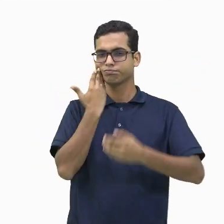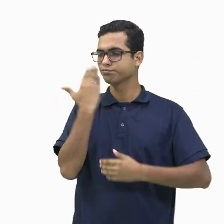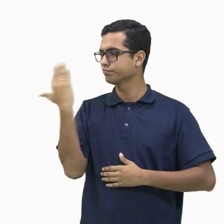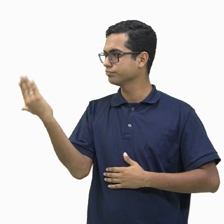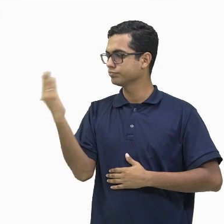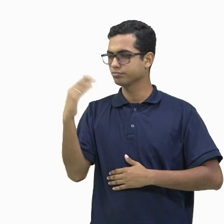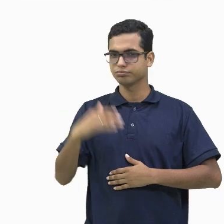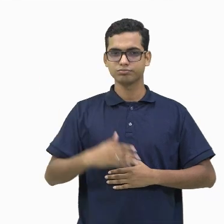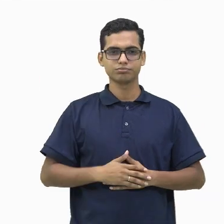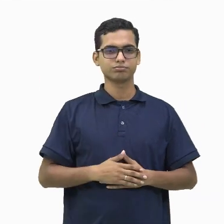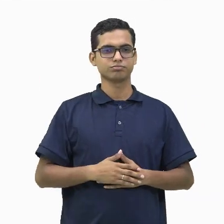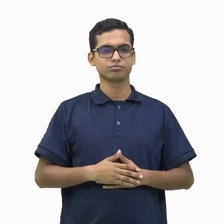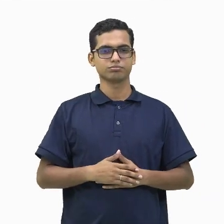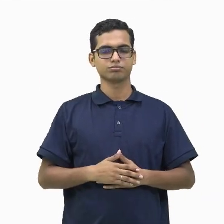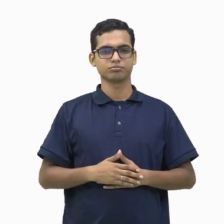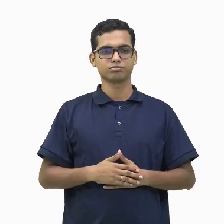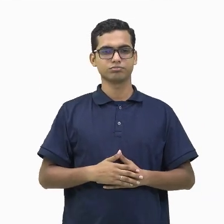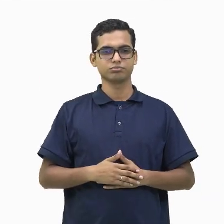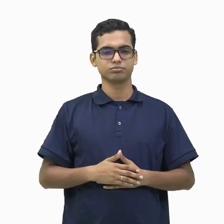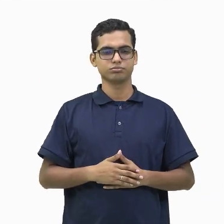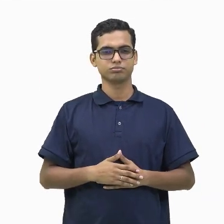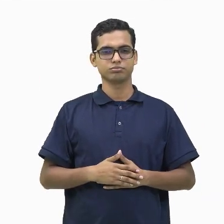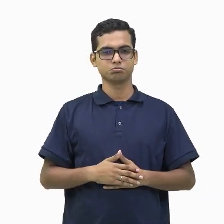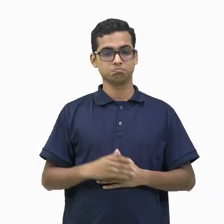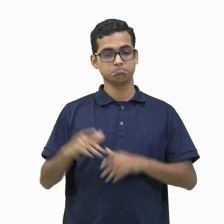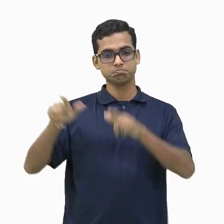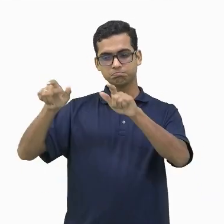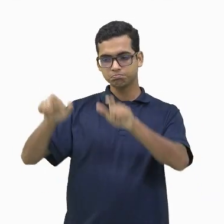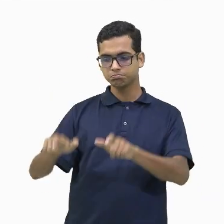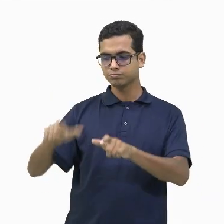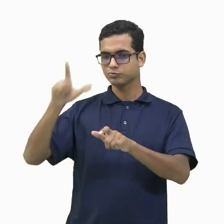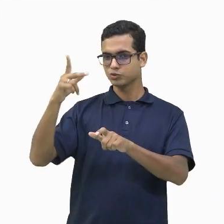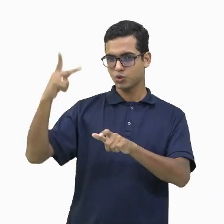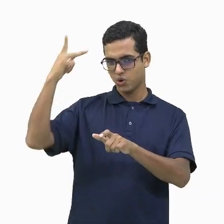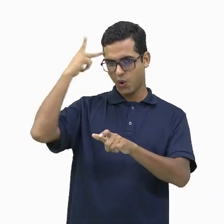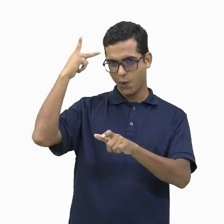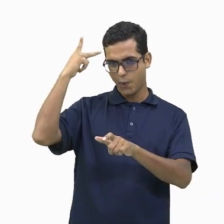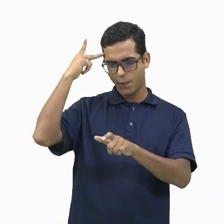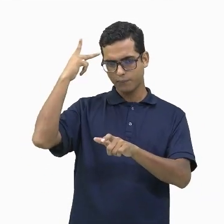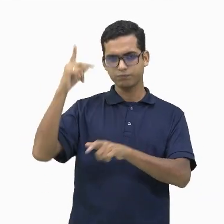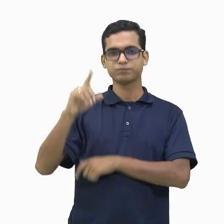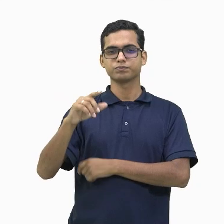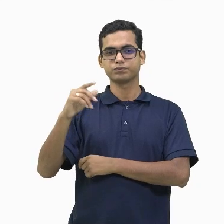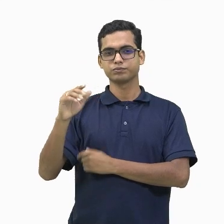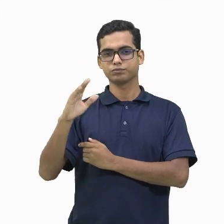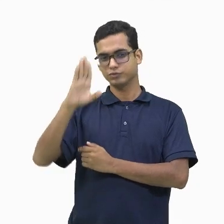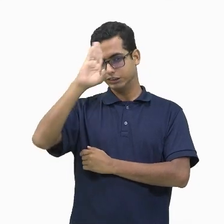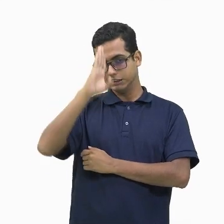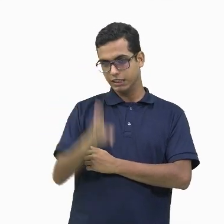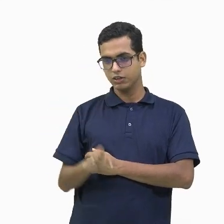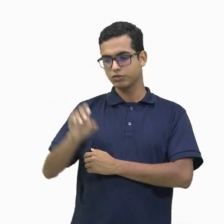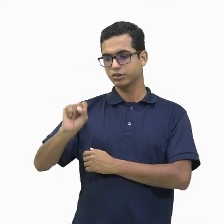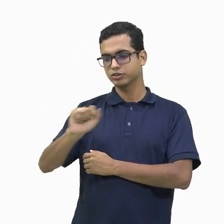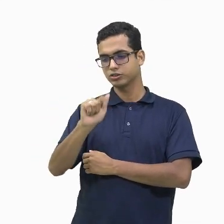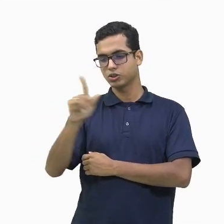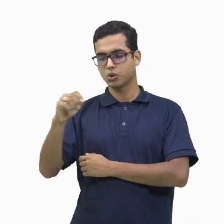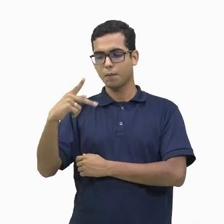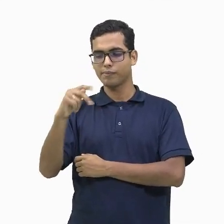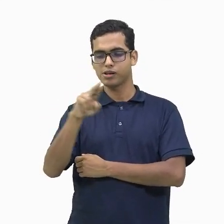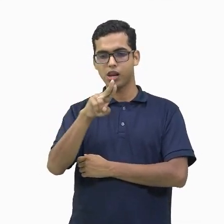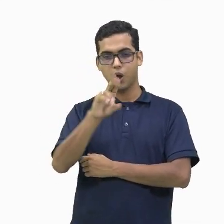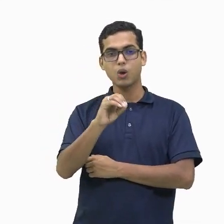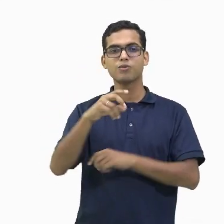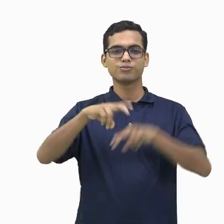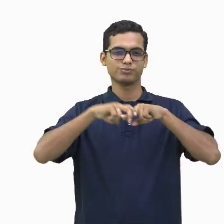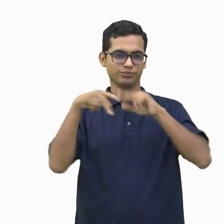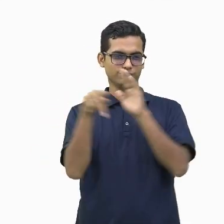cidade de São Paulo, e não somente com a expressão São Paulo. Por isso que a concordância é ideológica. E